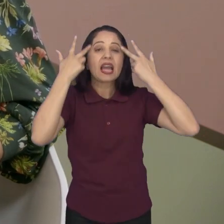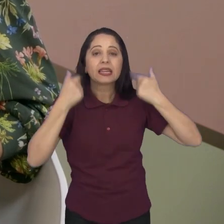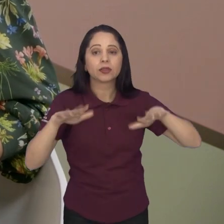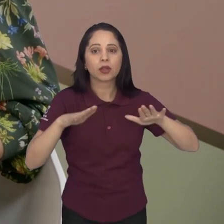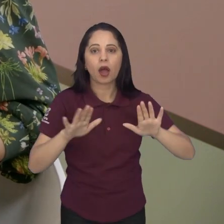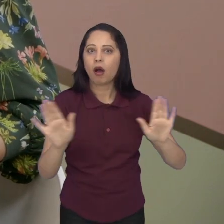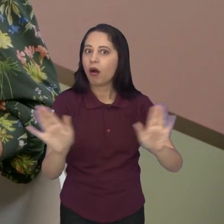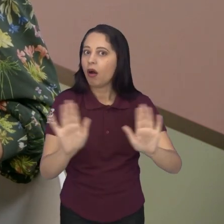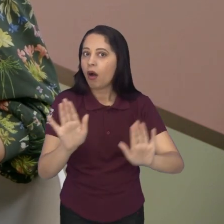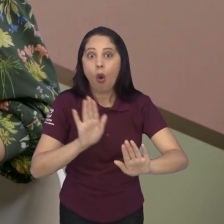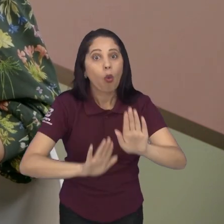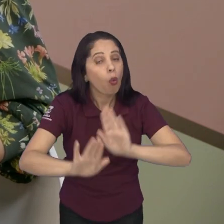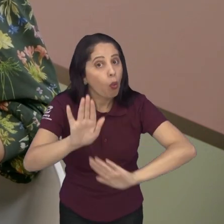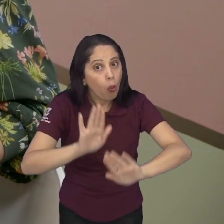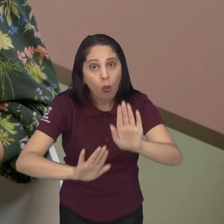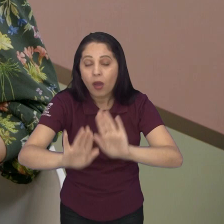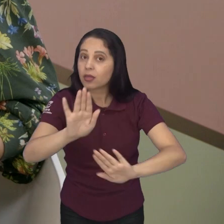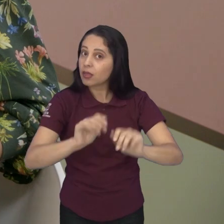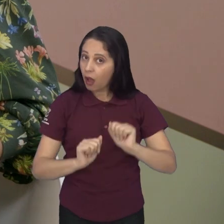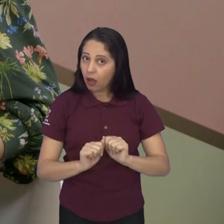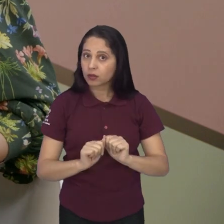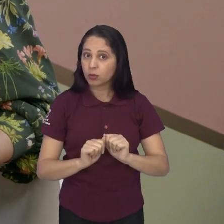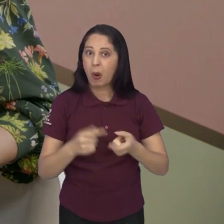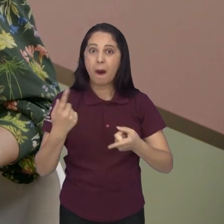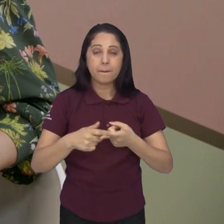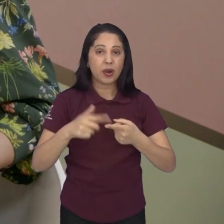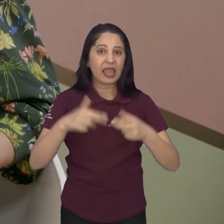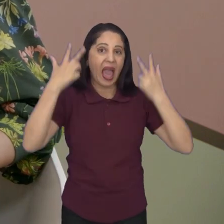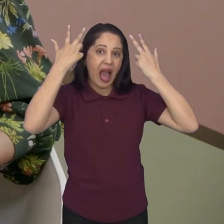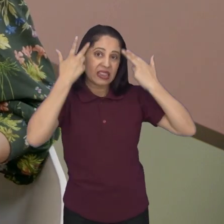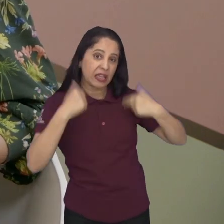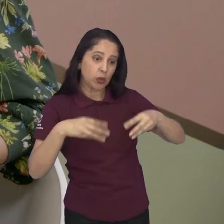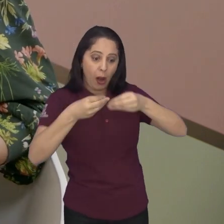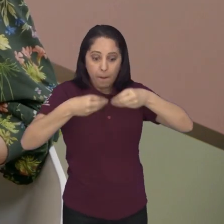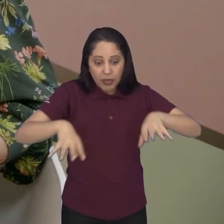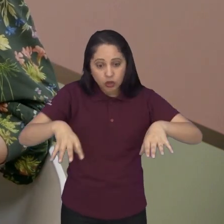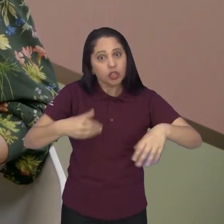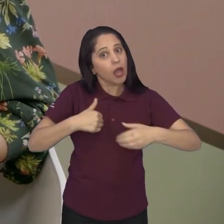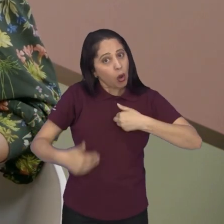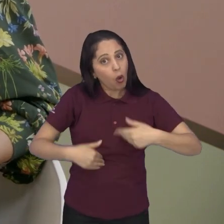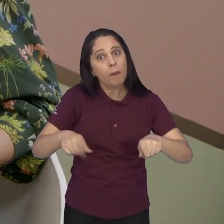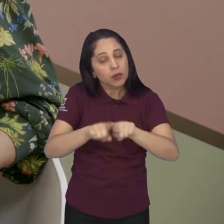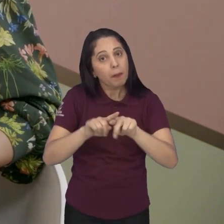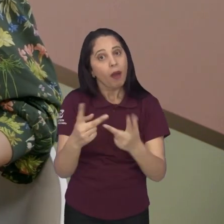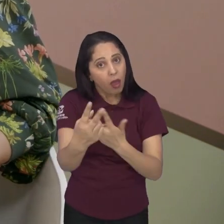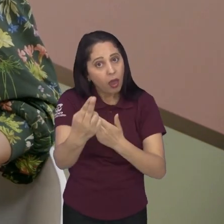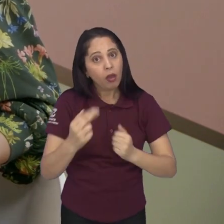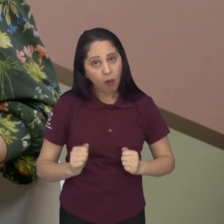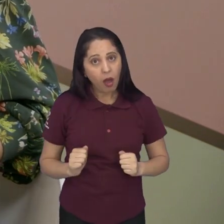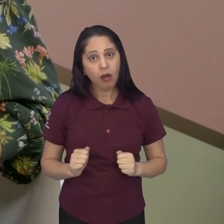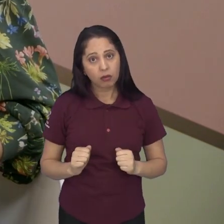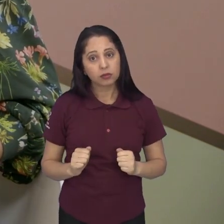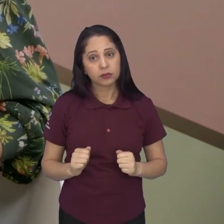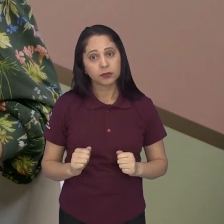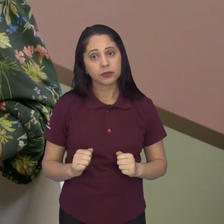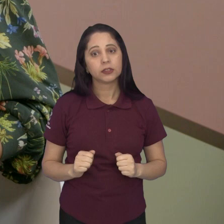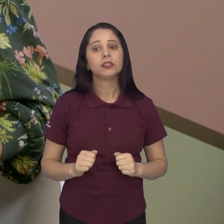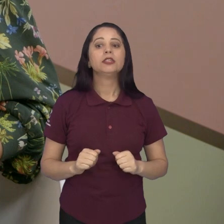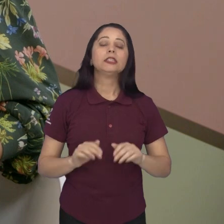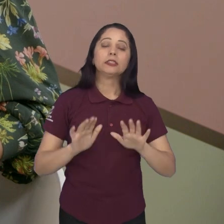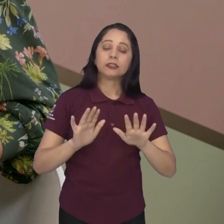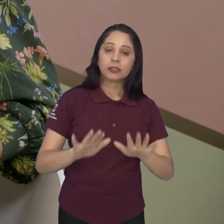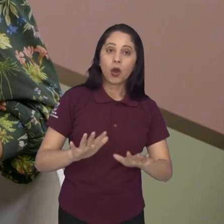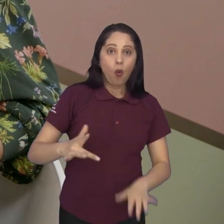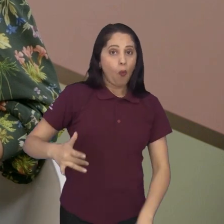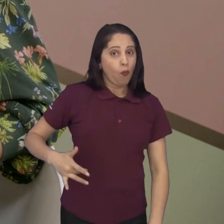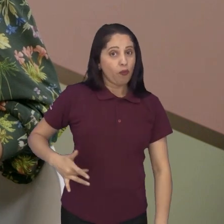natural. Cuidado com esse conceito de que o que é natural não prejudica. Especialmente porque a gente vai usar doses